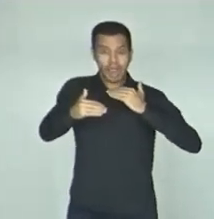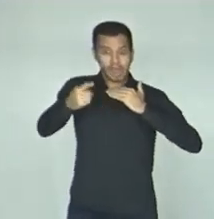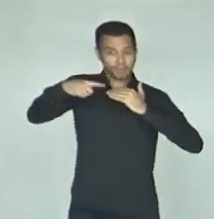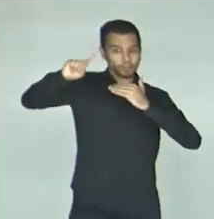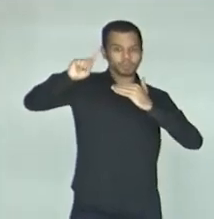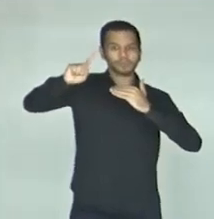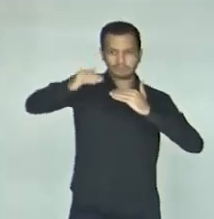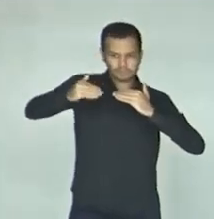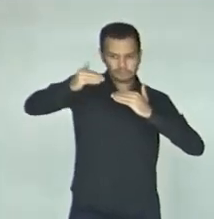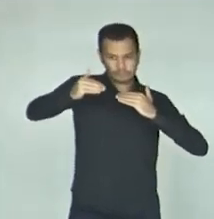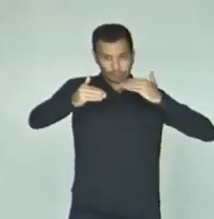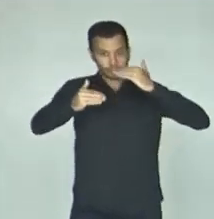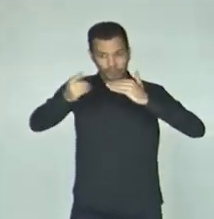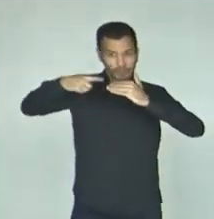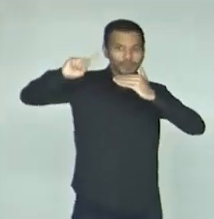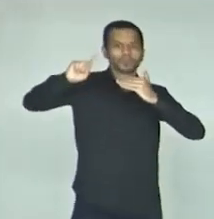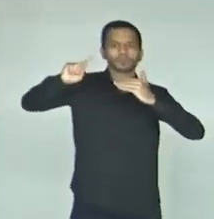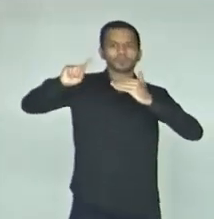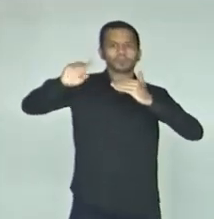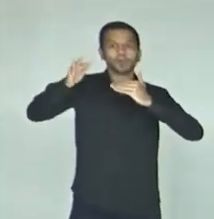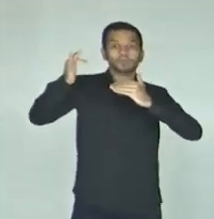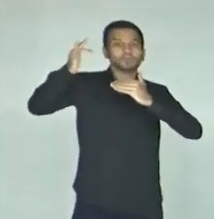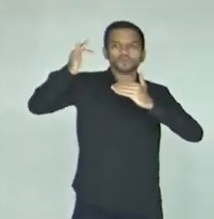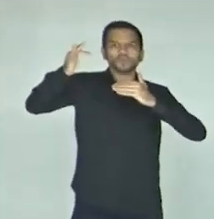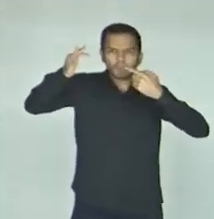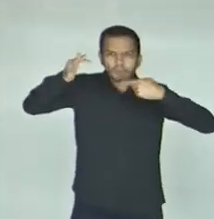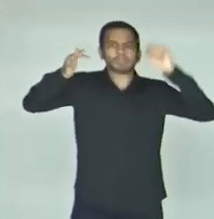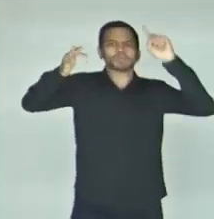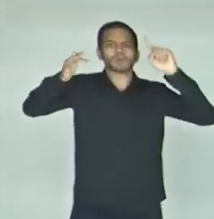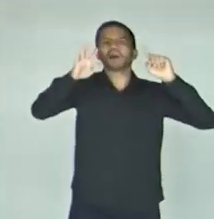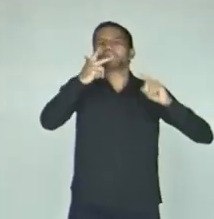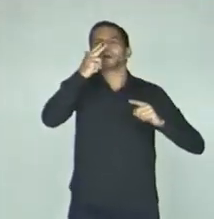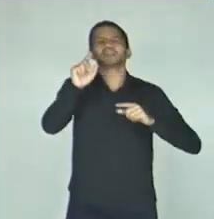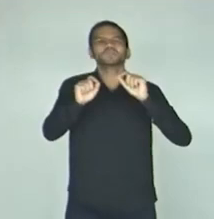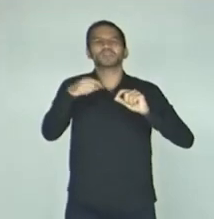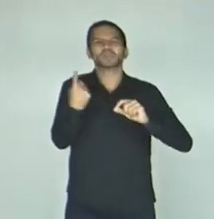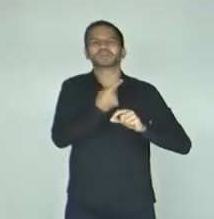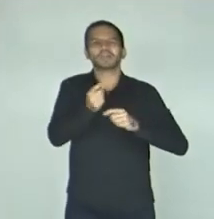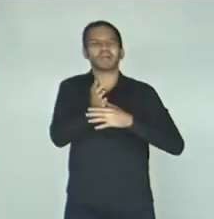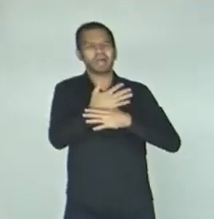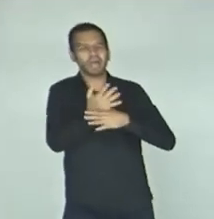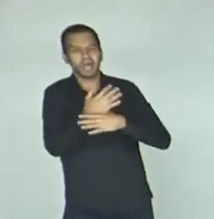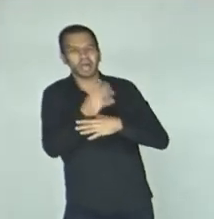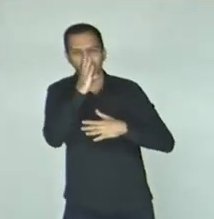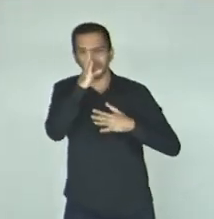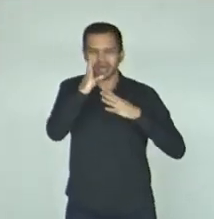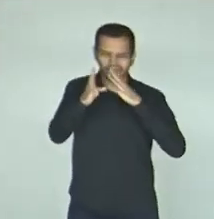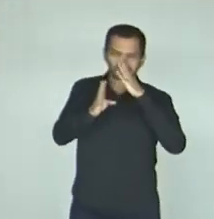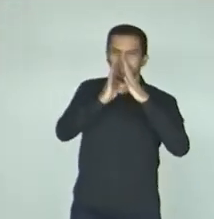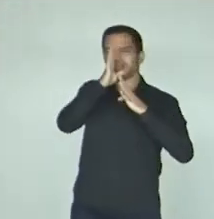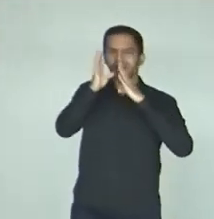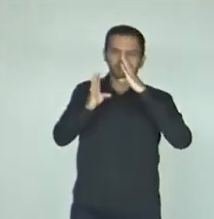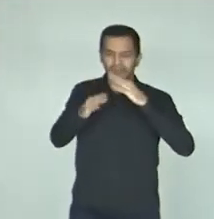tenha um sucesso muito maior frente a gente às vezes de escola os pés do chão e a gente começa a fazer